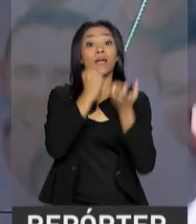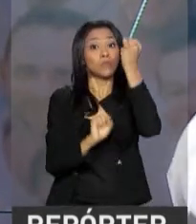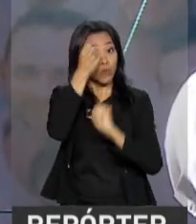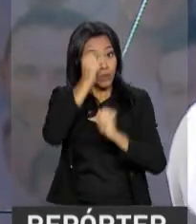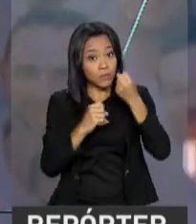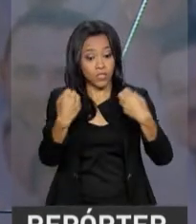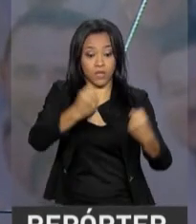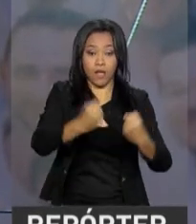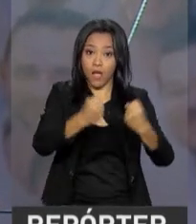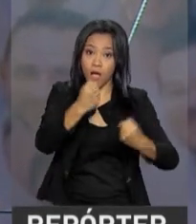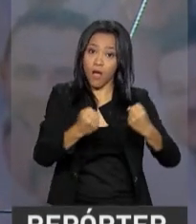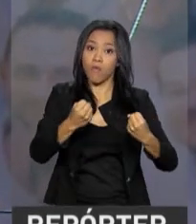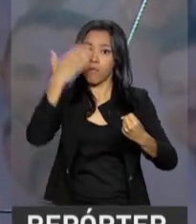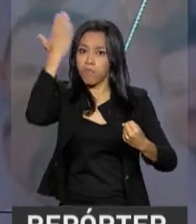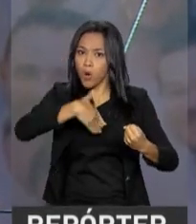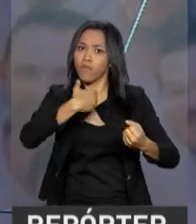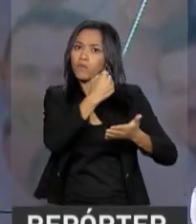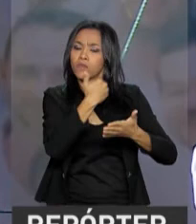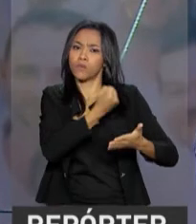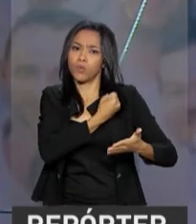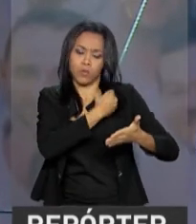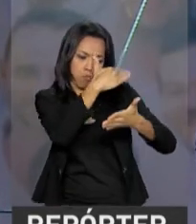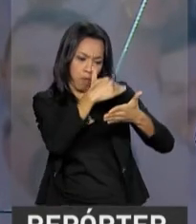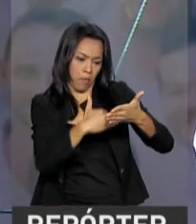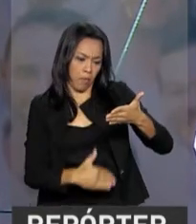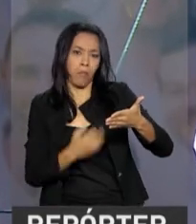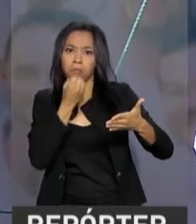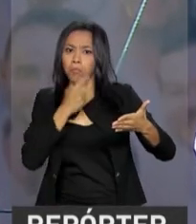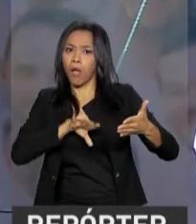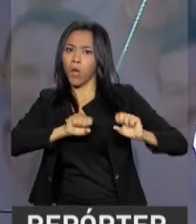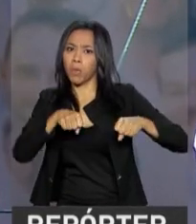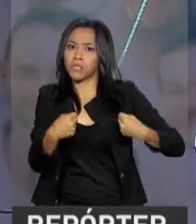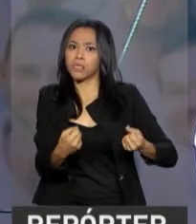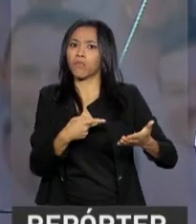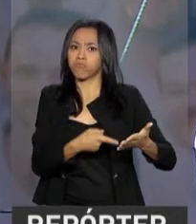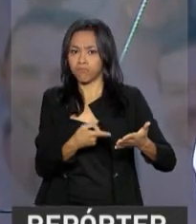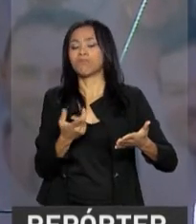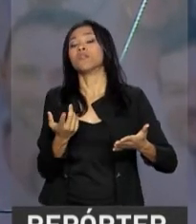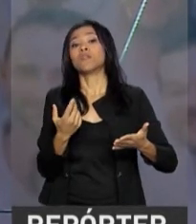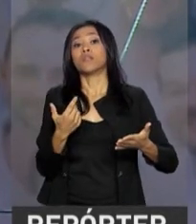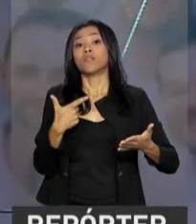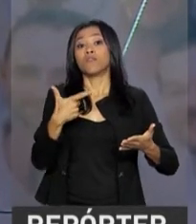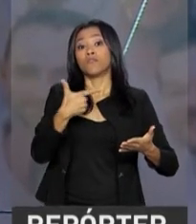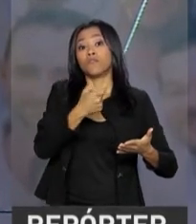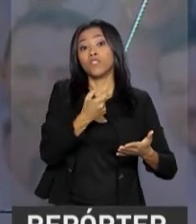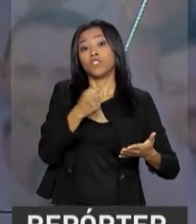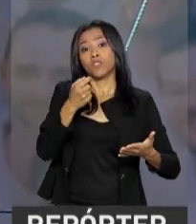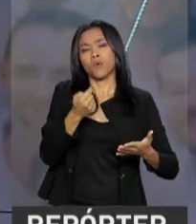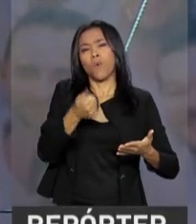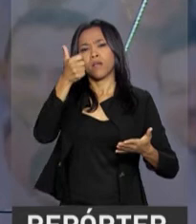automobilística mostra números de recuperação impressionantes. A recuperação de automóvel no ano 20%,